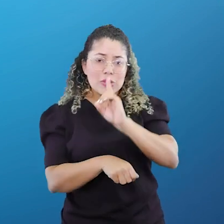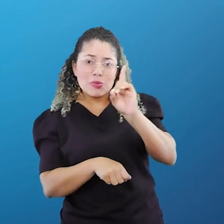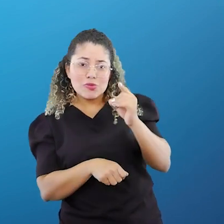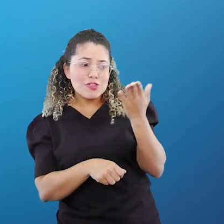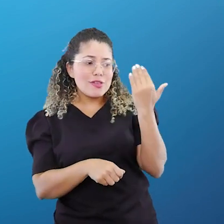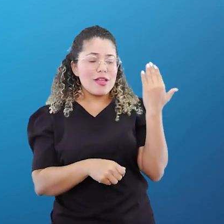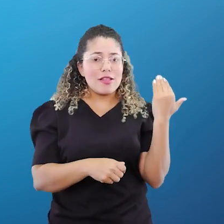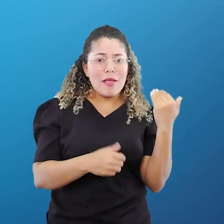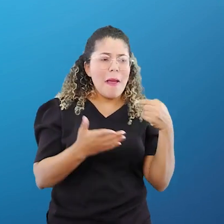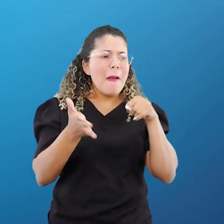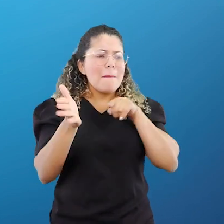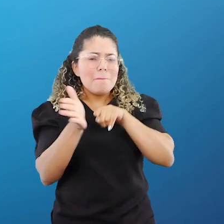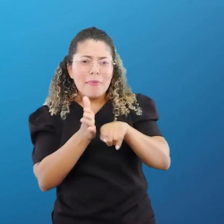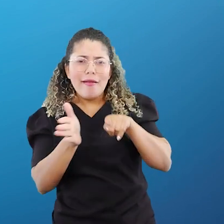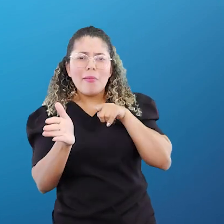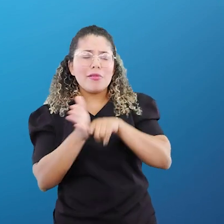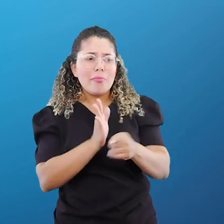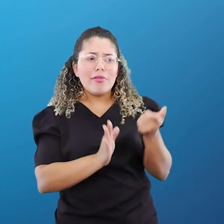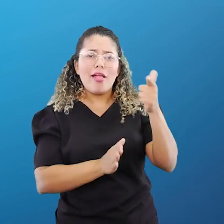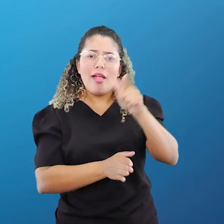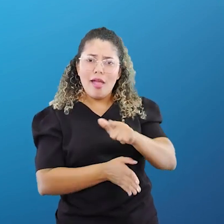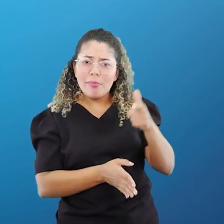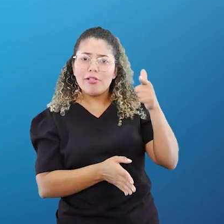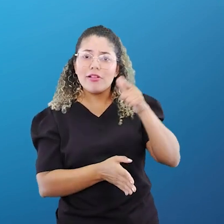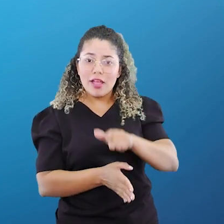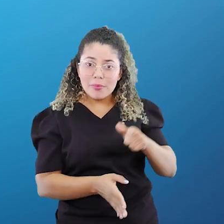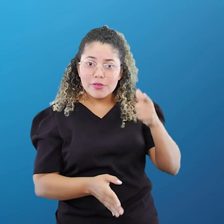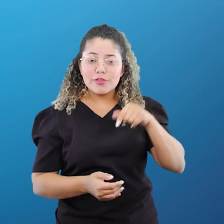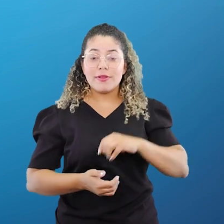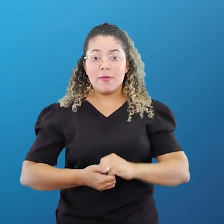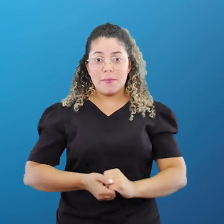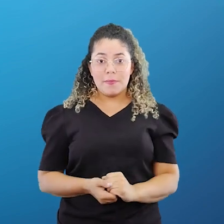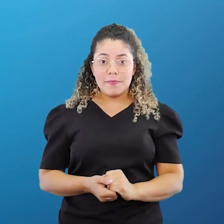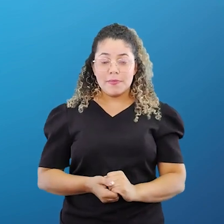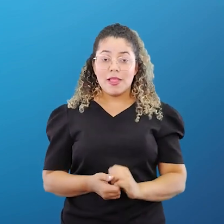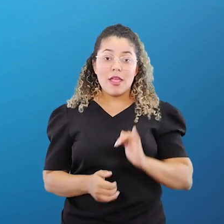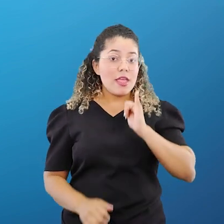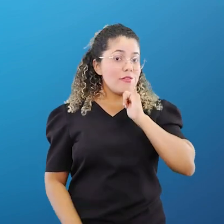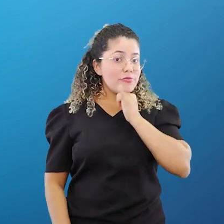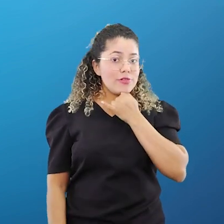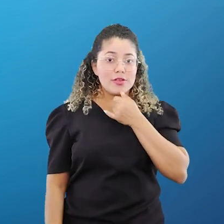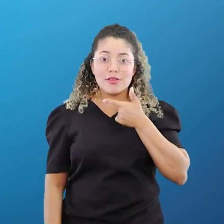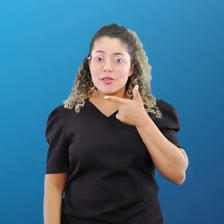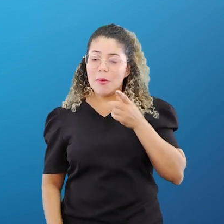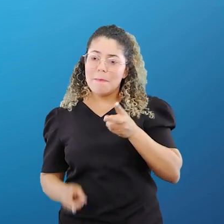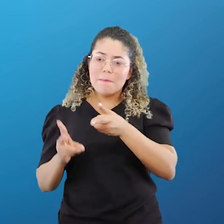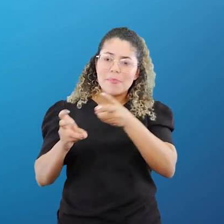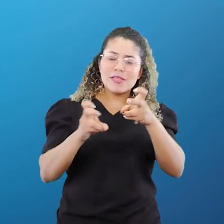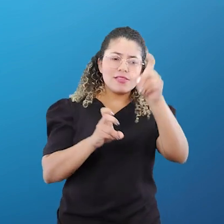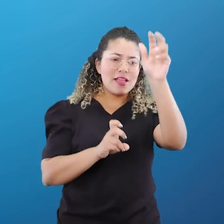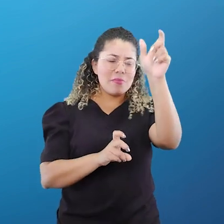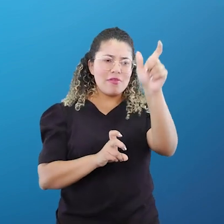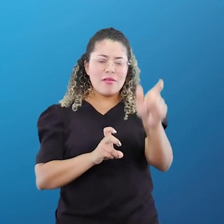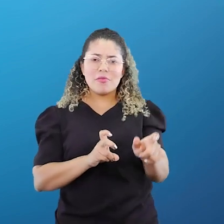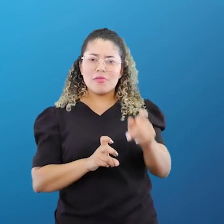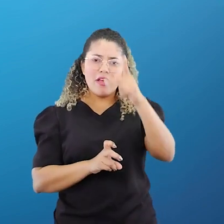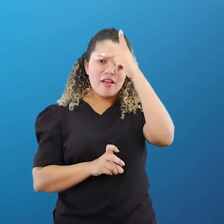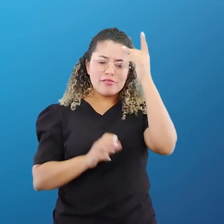dias. Faz perguntas frequentes, perguntas repetitivas. Infelizmente não reconhece alguns membros da família.